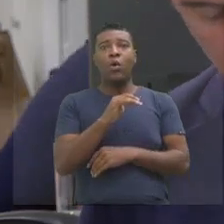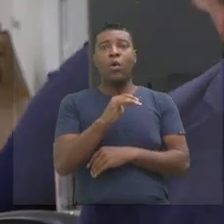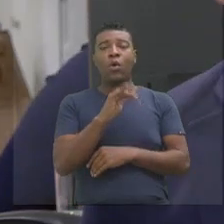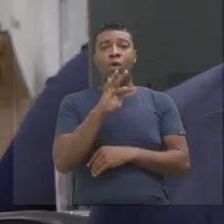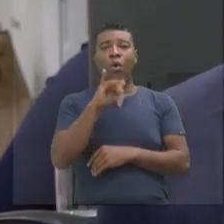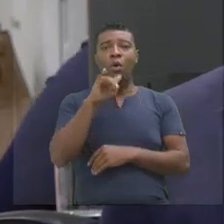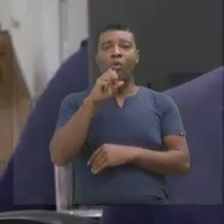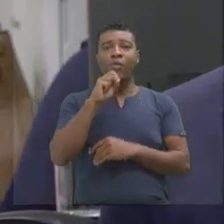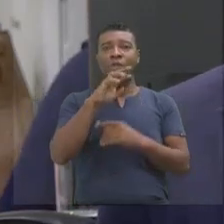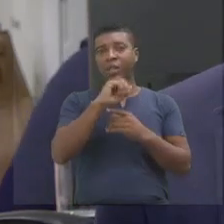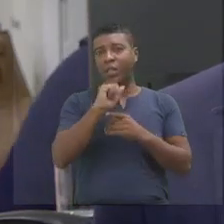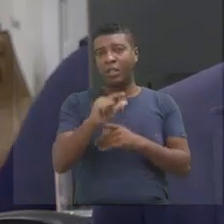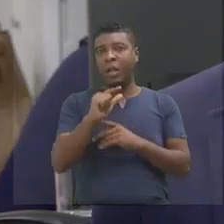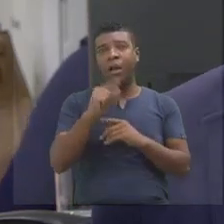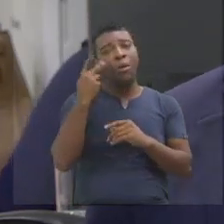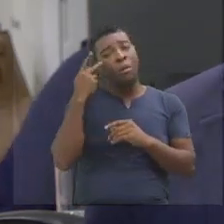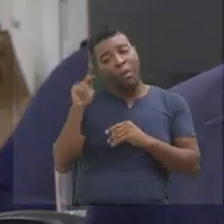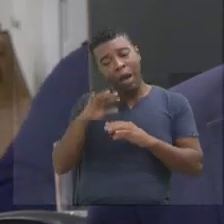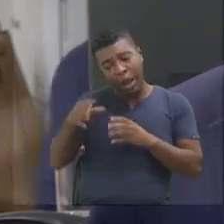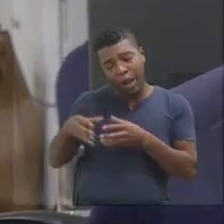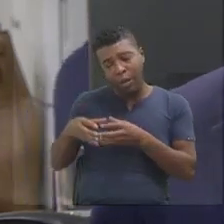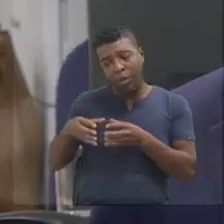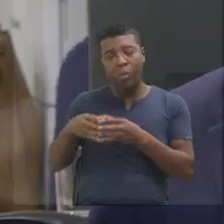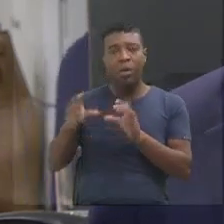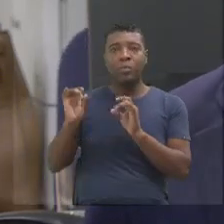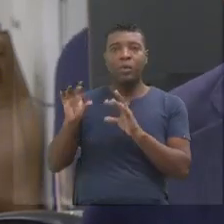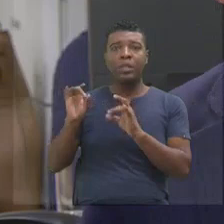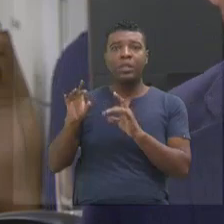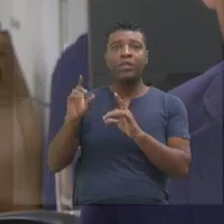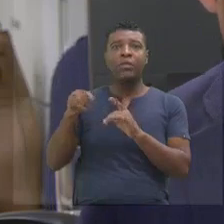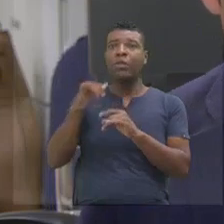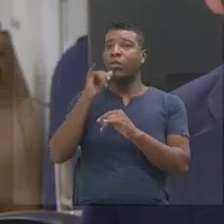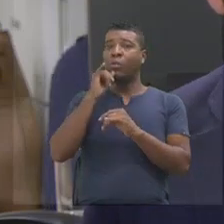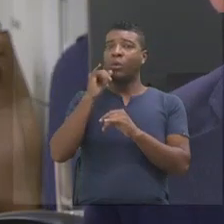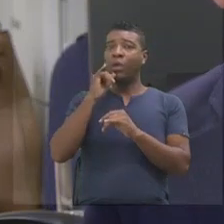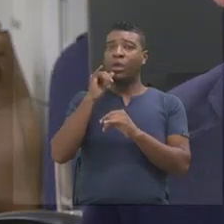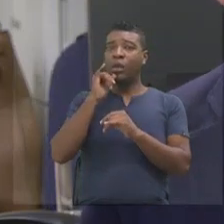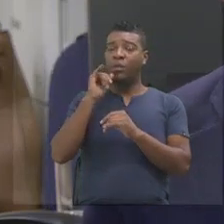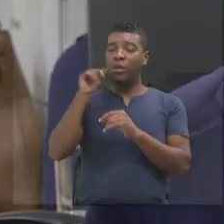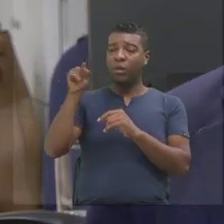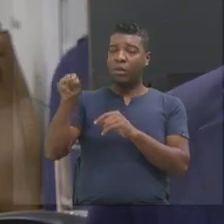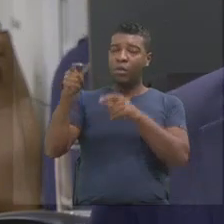recente que nós estamos discutindo das locadoras